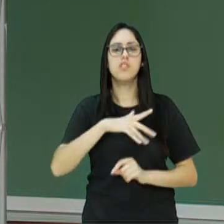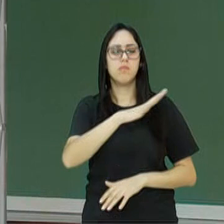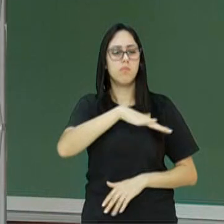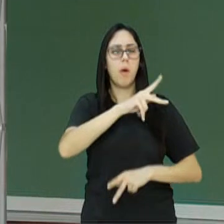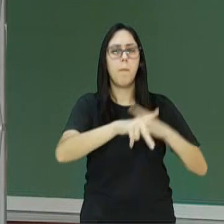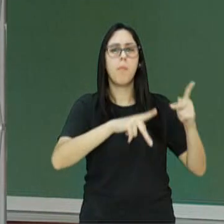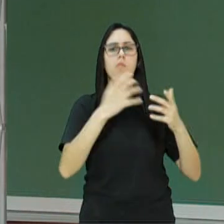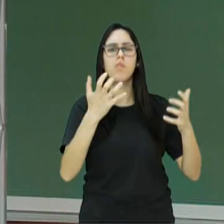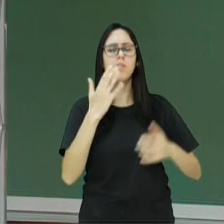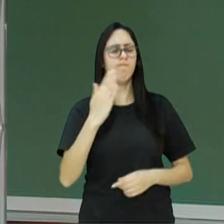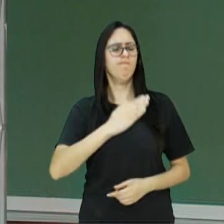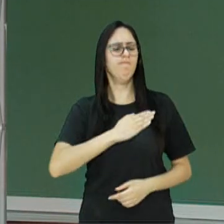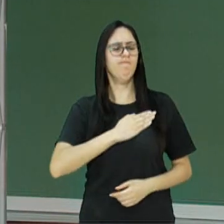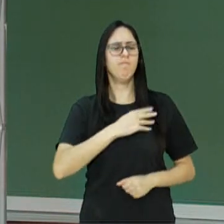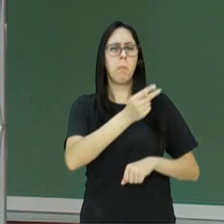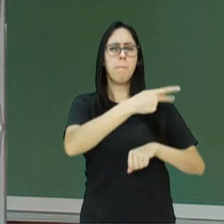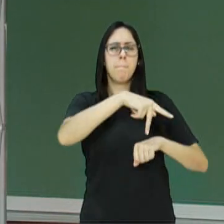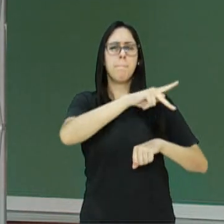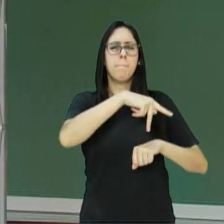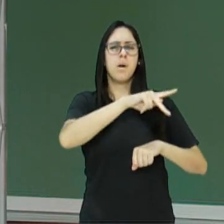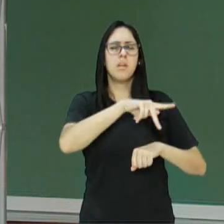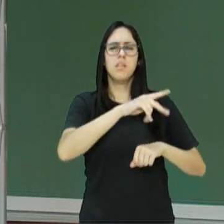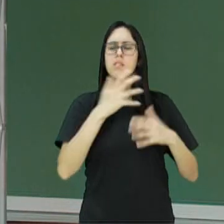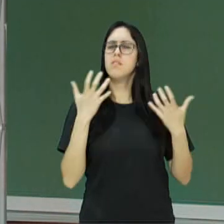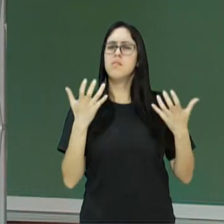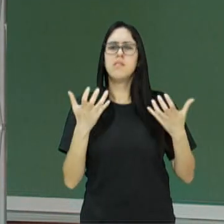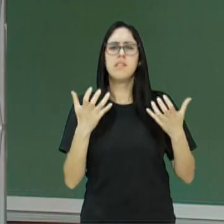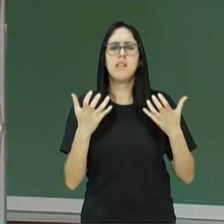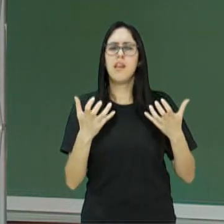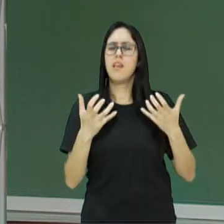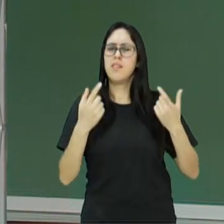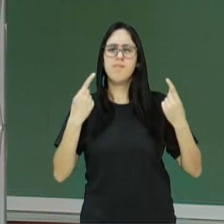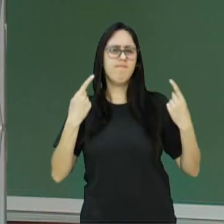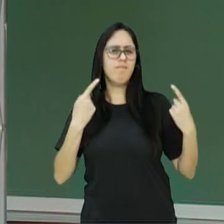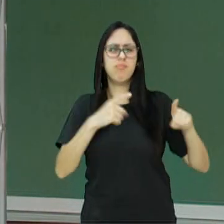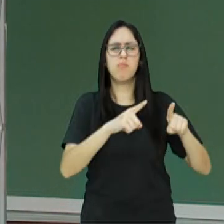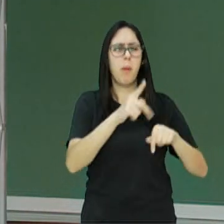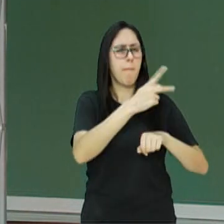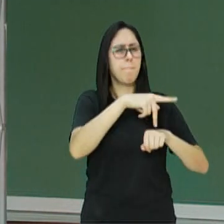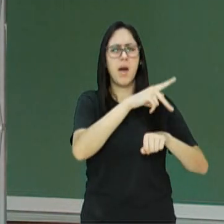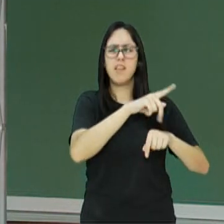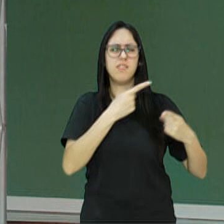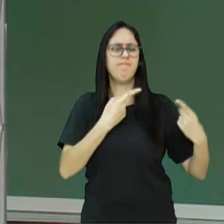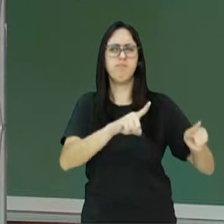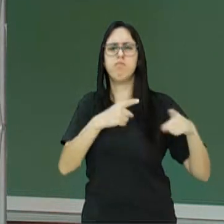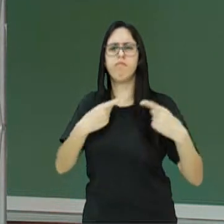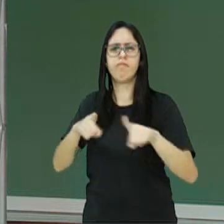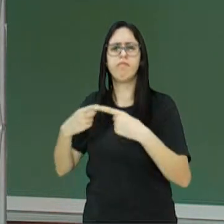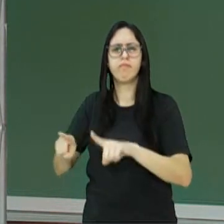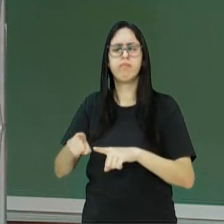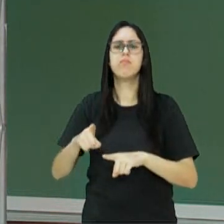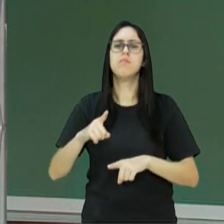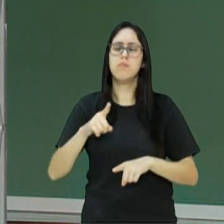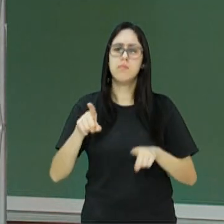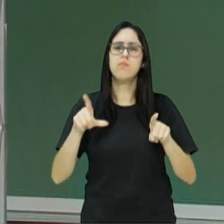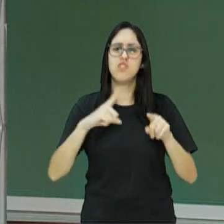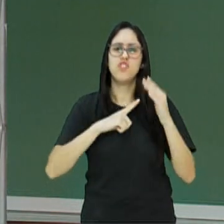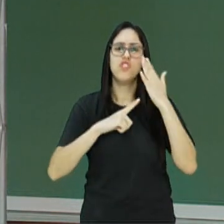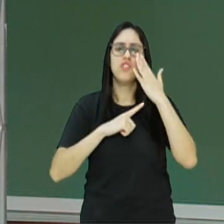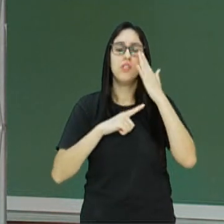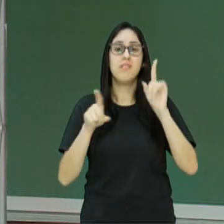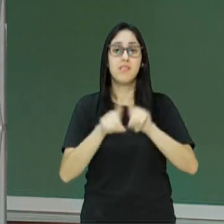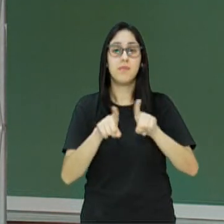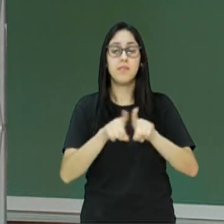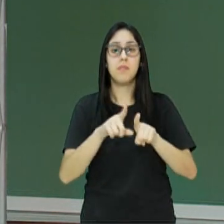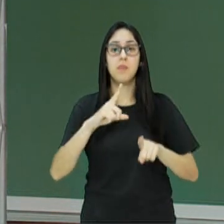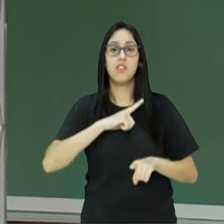né? Aquele sentimento de oposição a alguns países, né? Principalmente aí às duas lideranças da Guerra